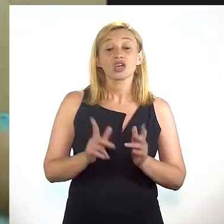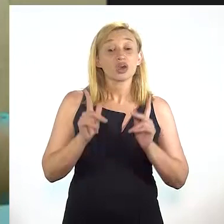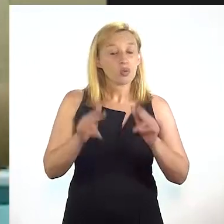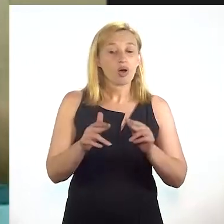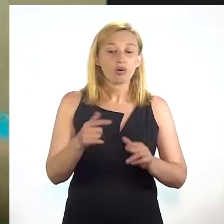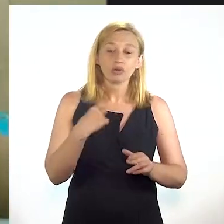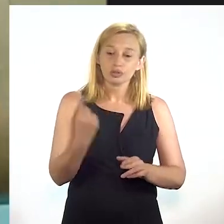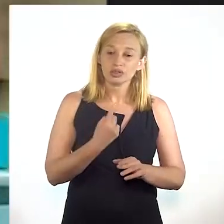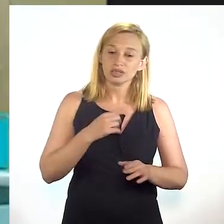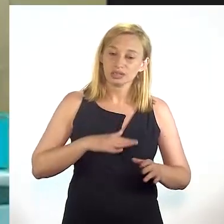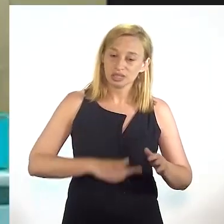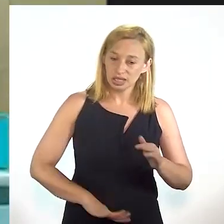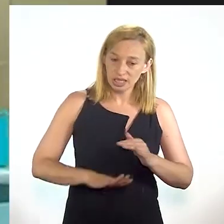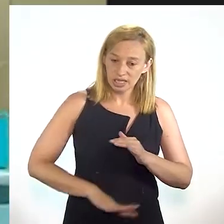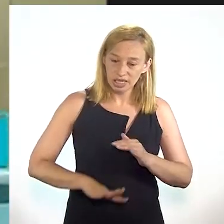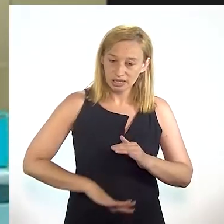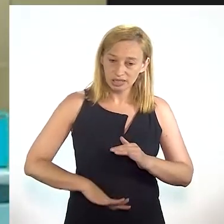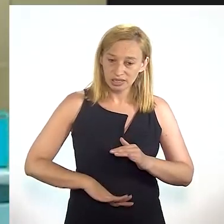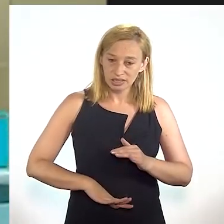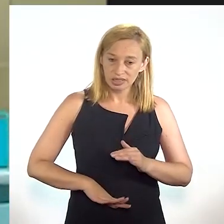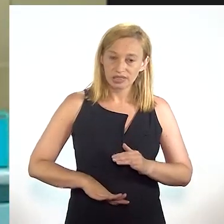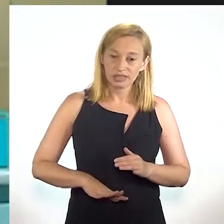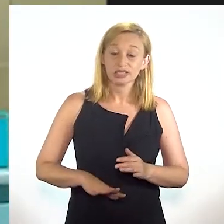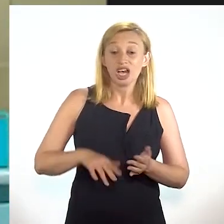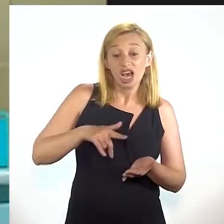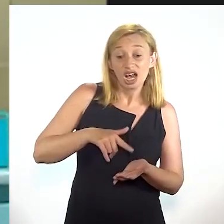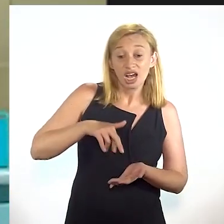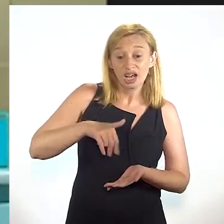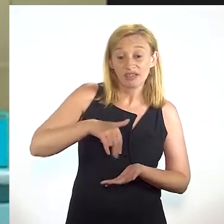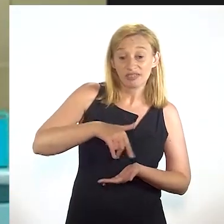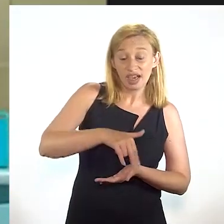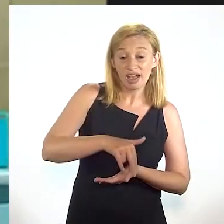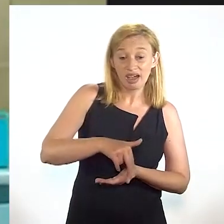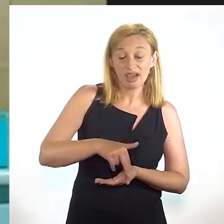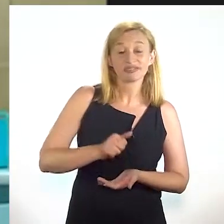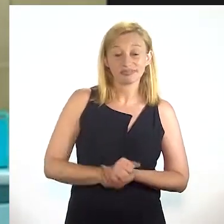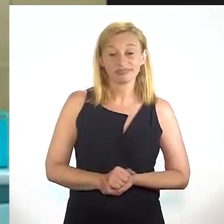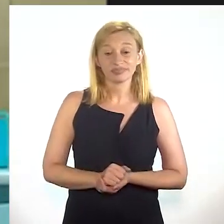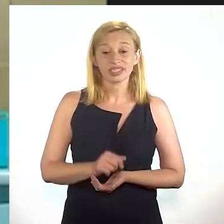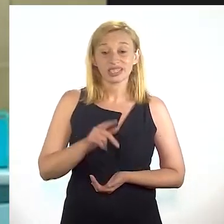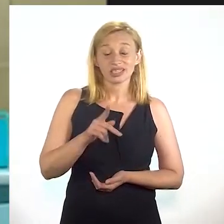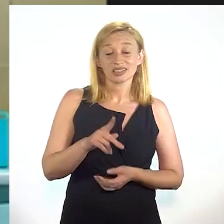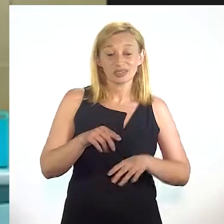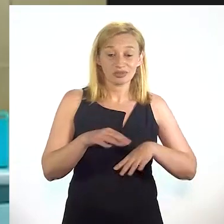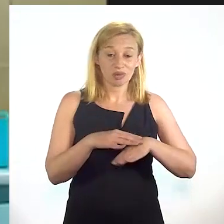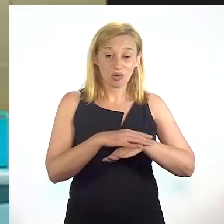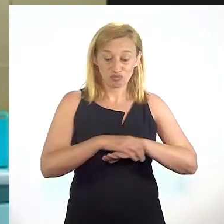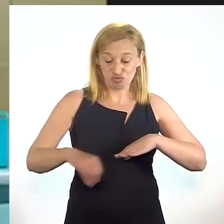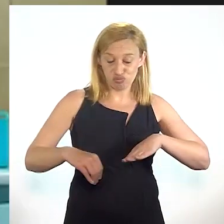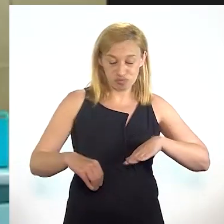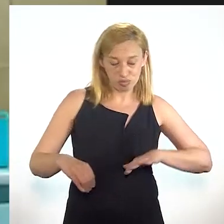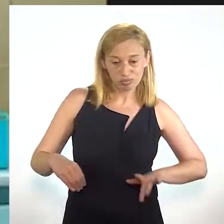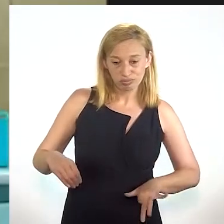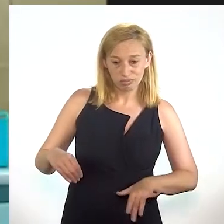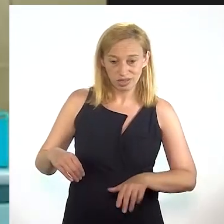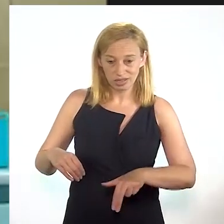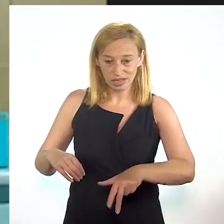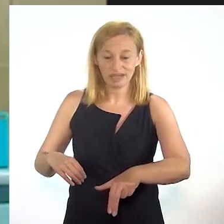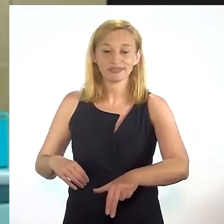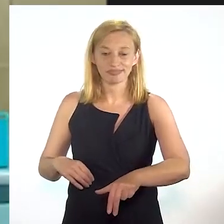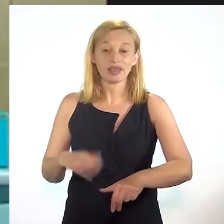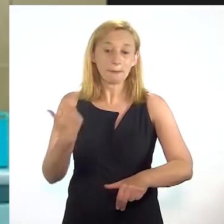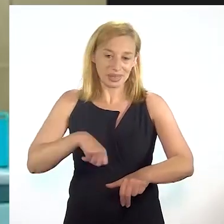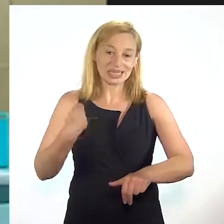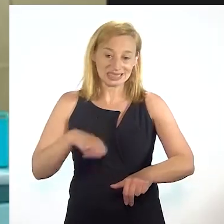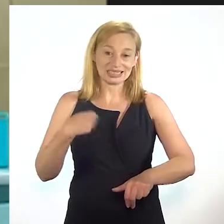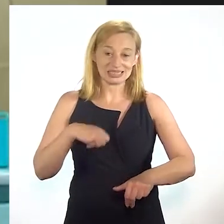gente era lá quando era criança. Então, andar com o pé no chão, como o Paulinho faz, né, Paulinho? De andar descalço às